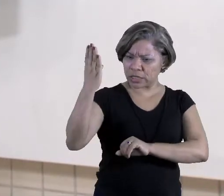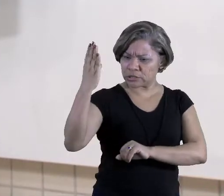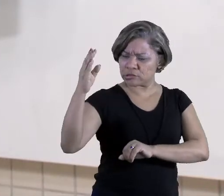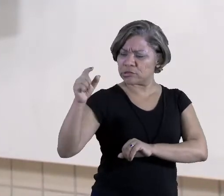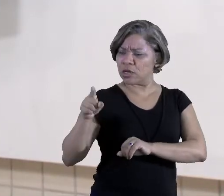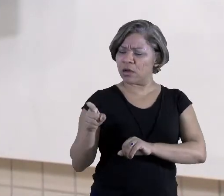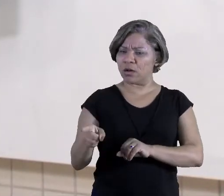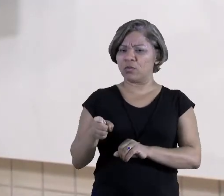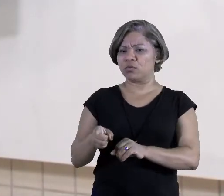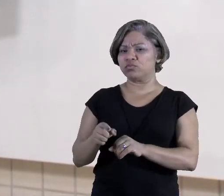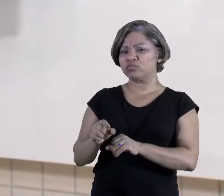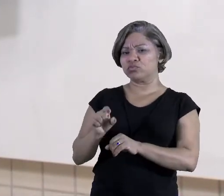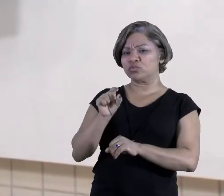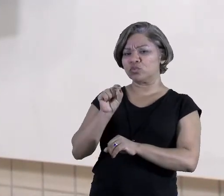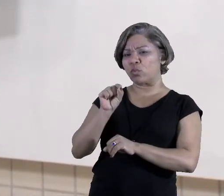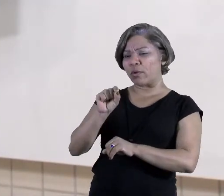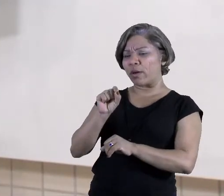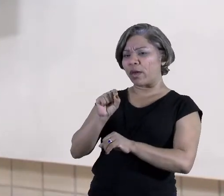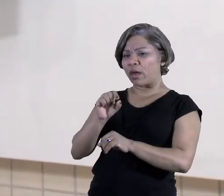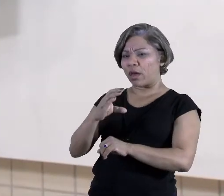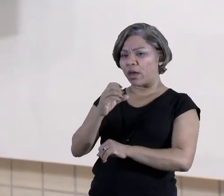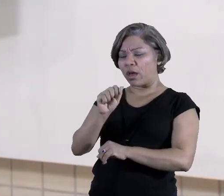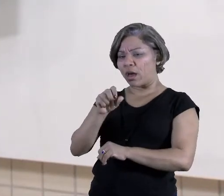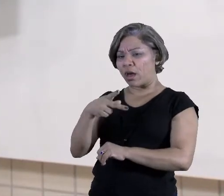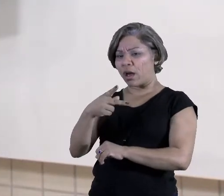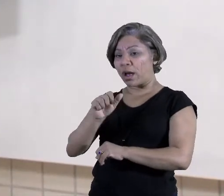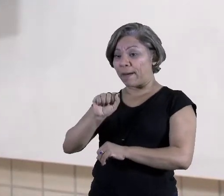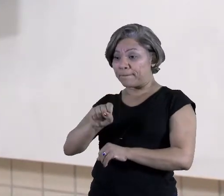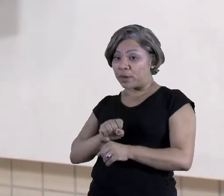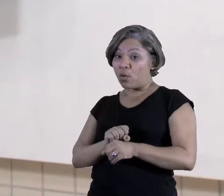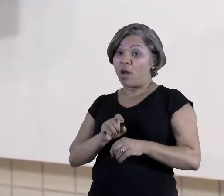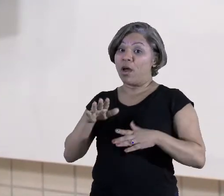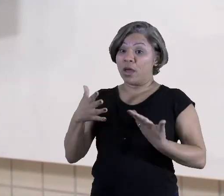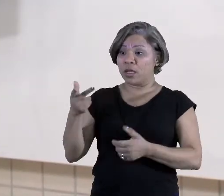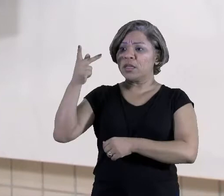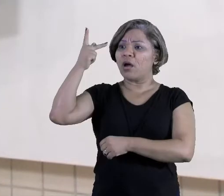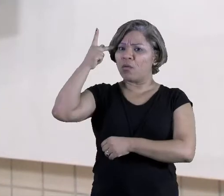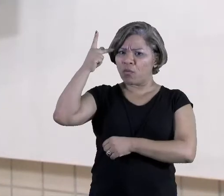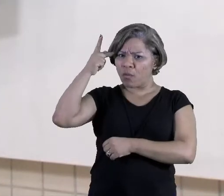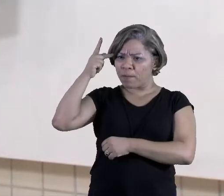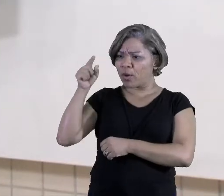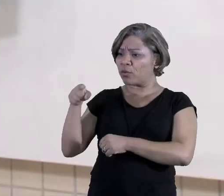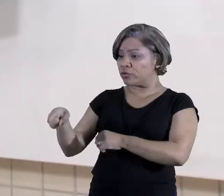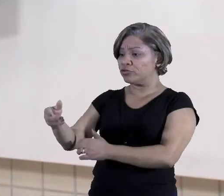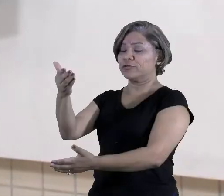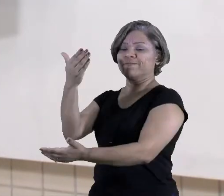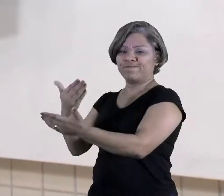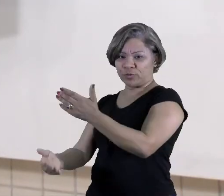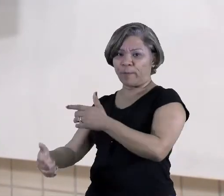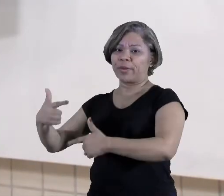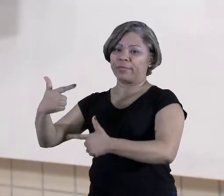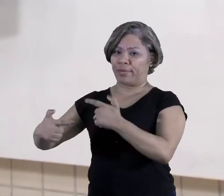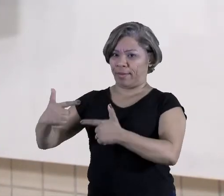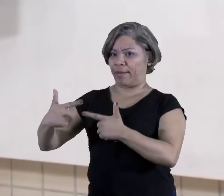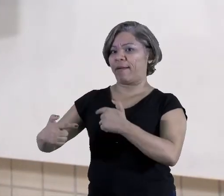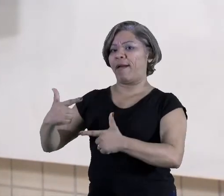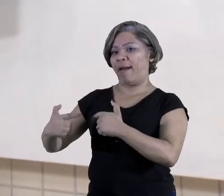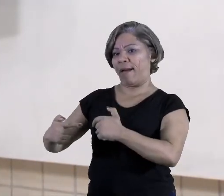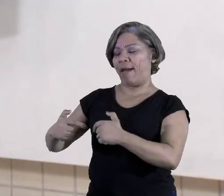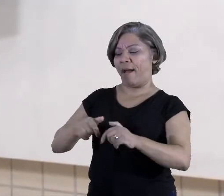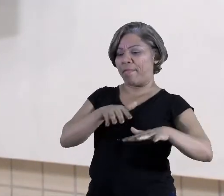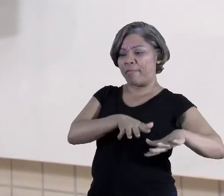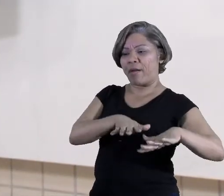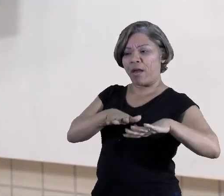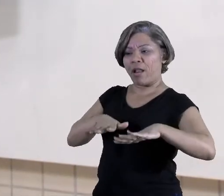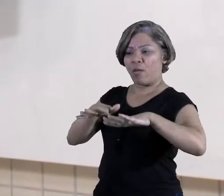não vão aguentar lutar contra eles. Eles vão ser derrotados, esses paulistas vão ser derrotados pelo exército colonial. partindo daí,